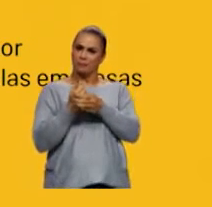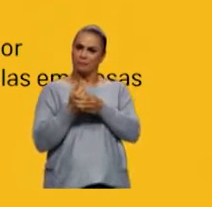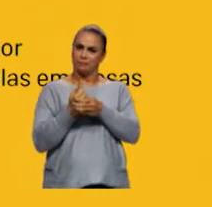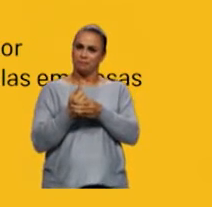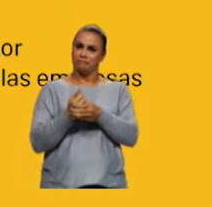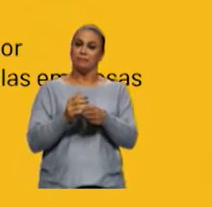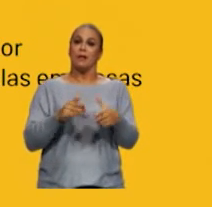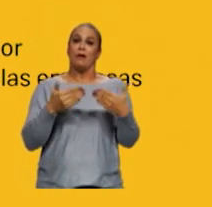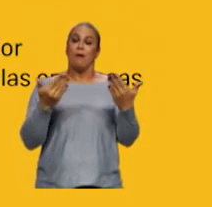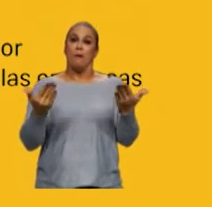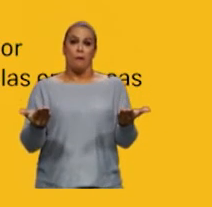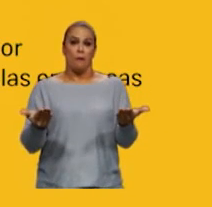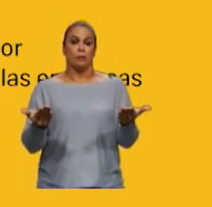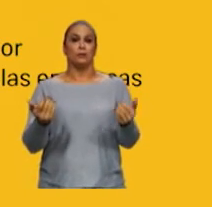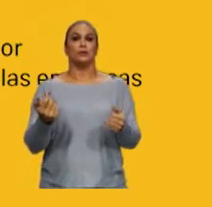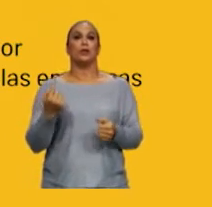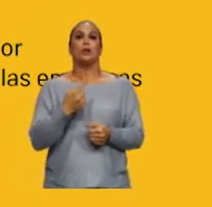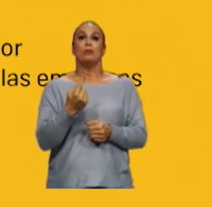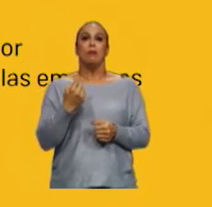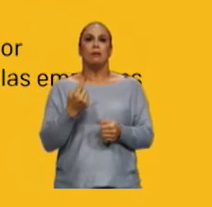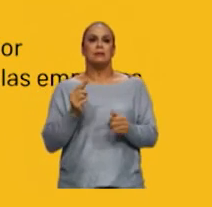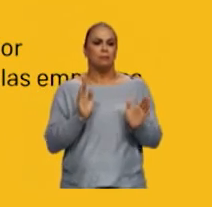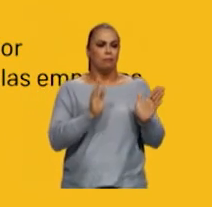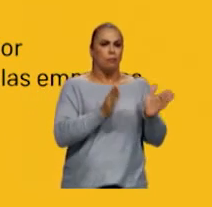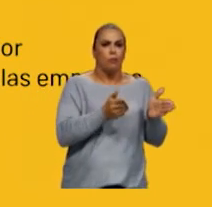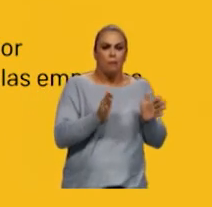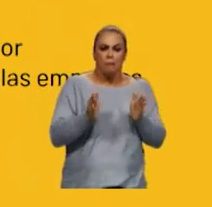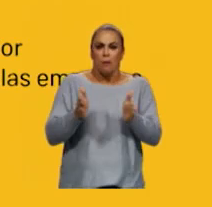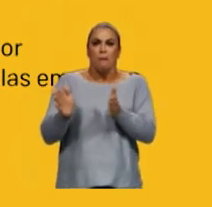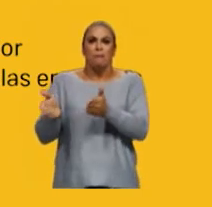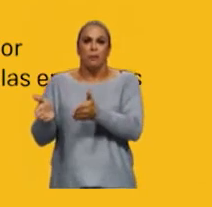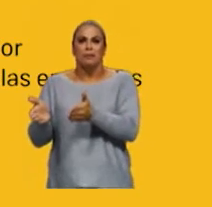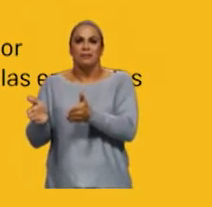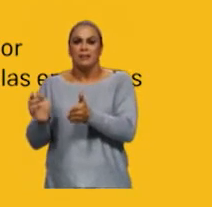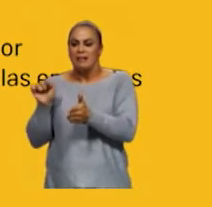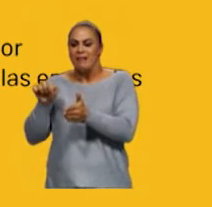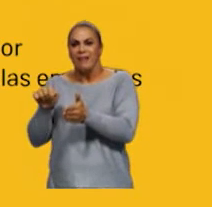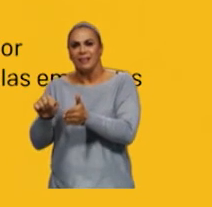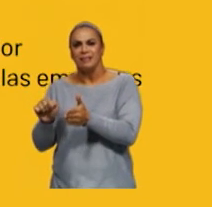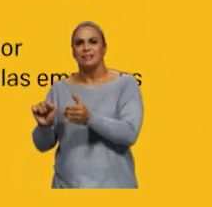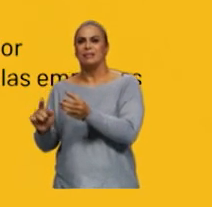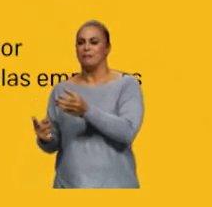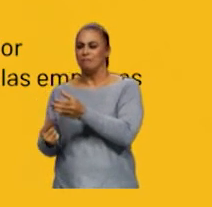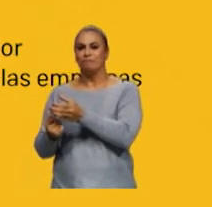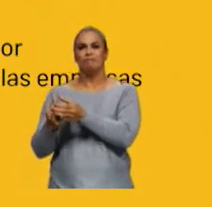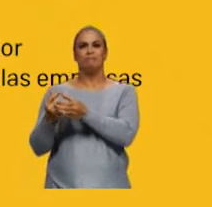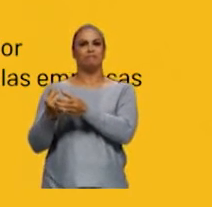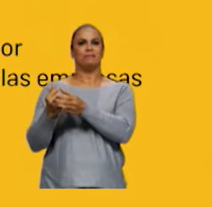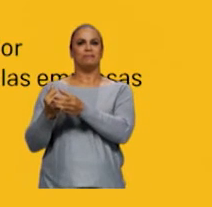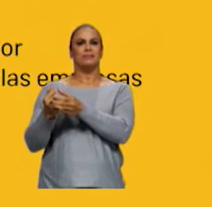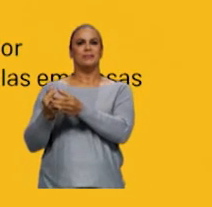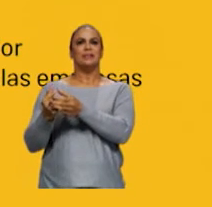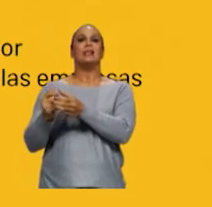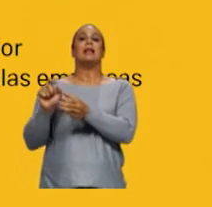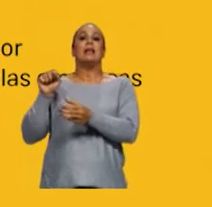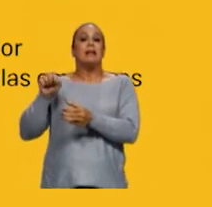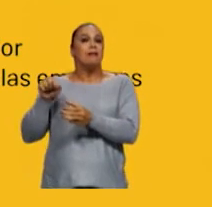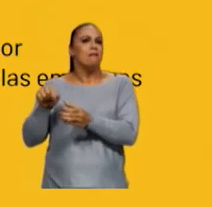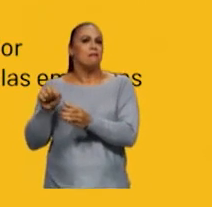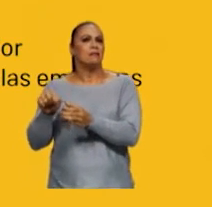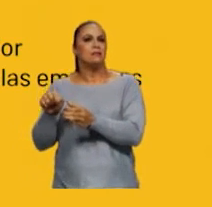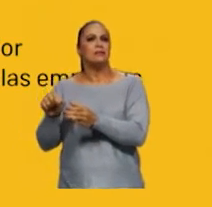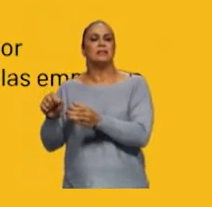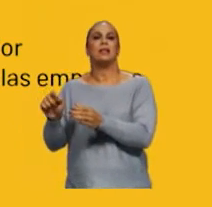se ateve à terceira fase do capitalismo, o capitalismo financeiro ou monopolista. Esse